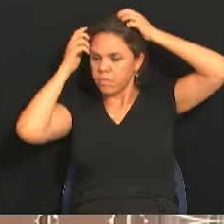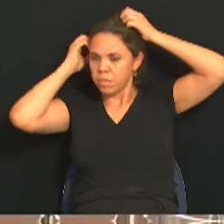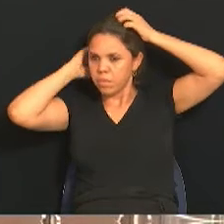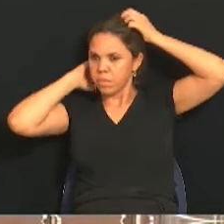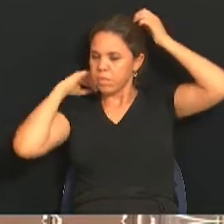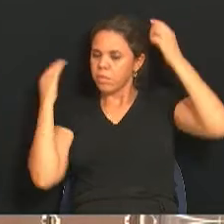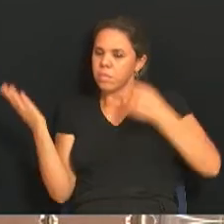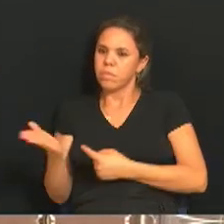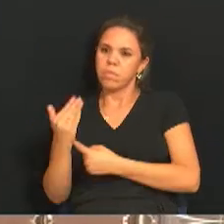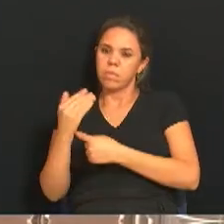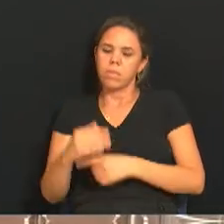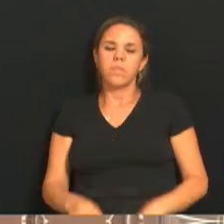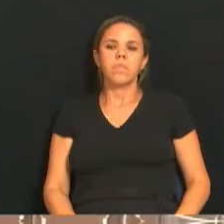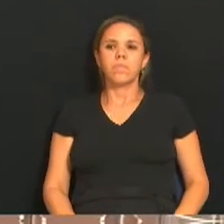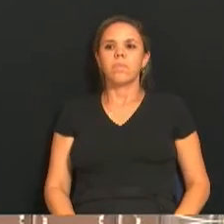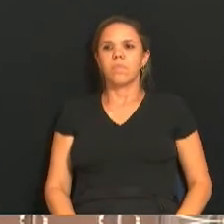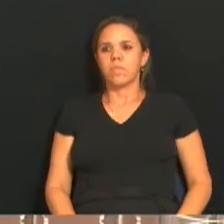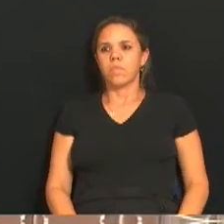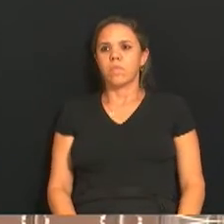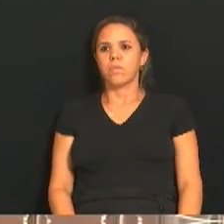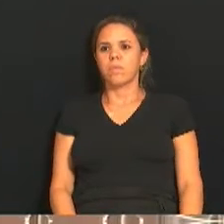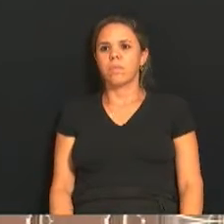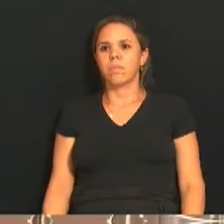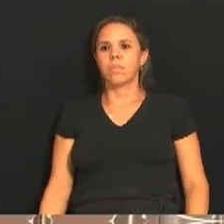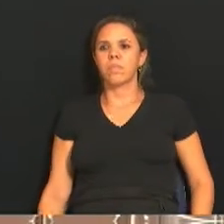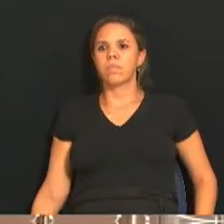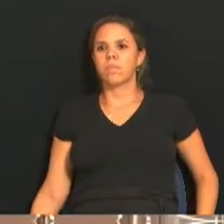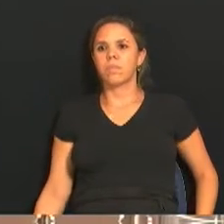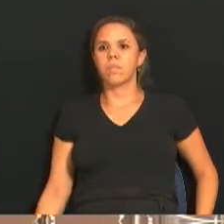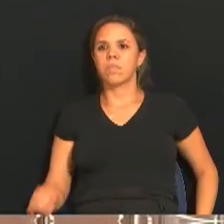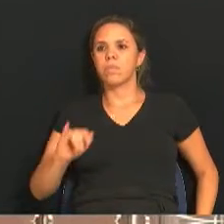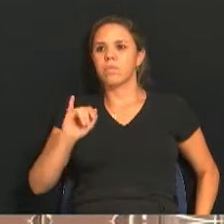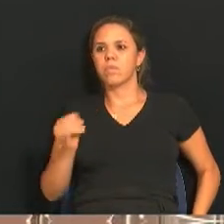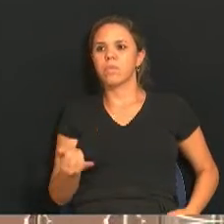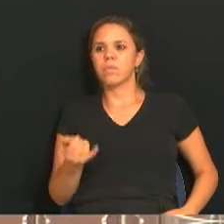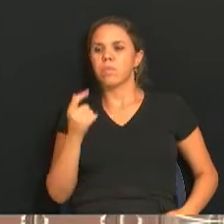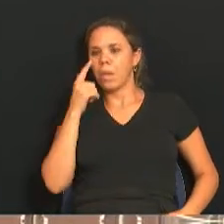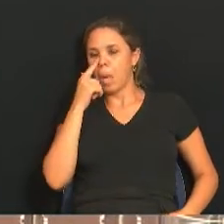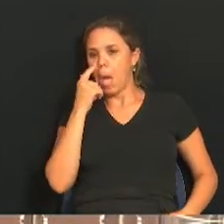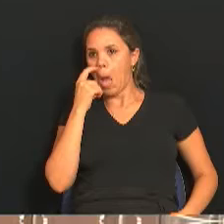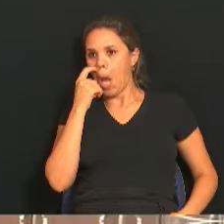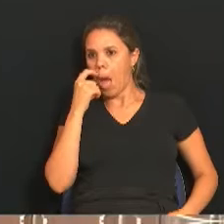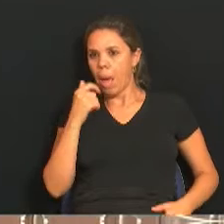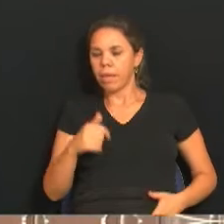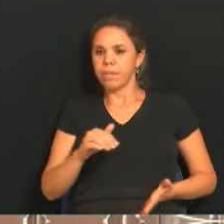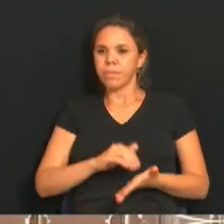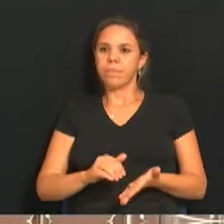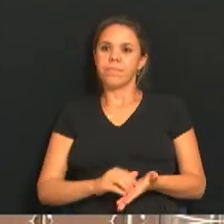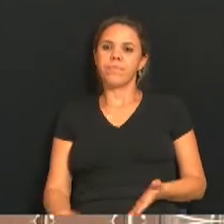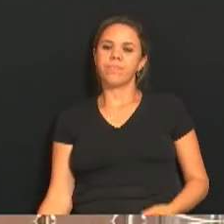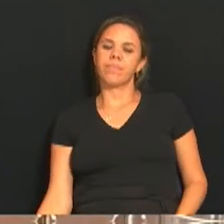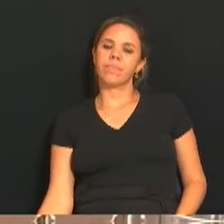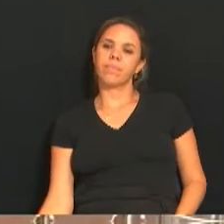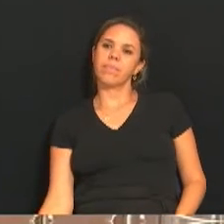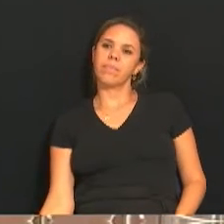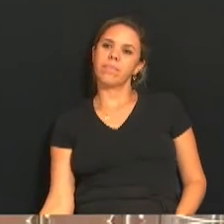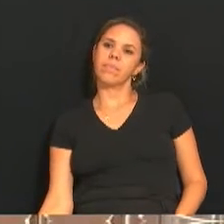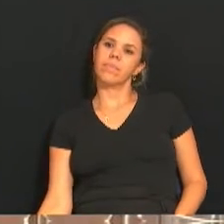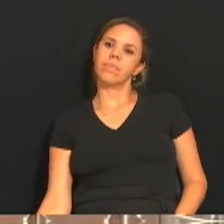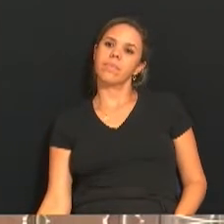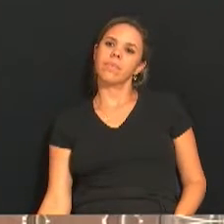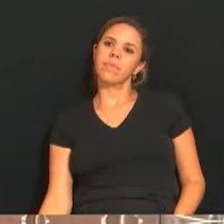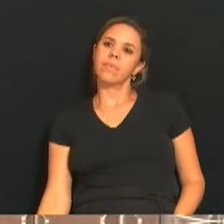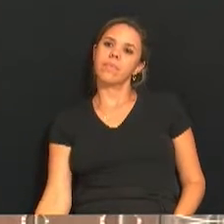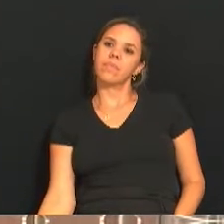tecnologia. Mas eu gostaria de aproveitar a nossa secretária adjunta, Paula, e eu